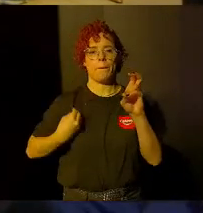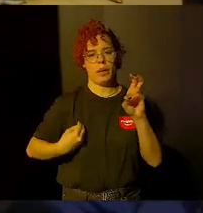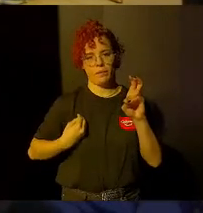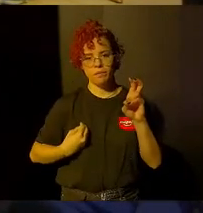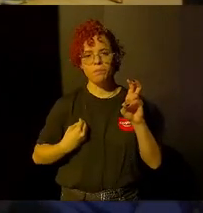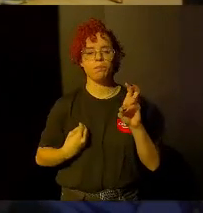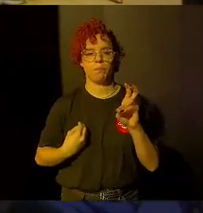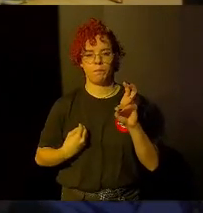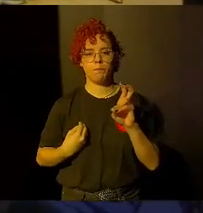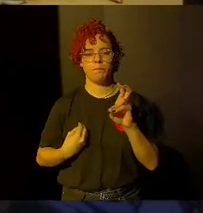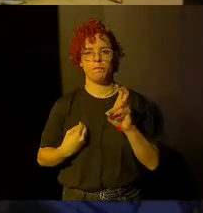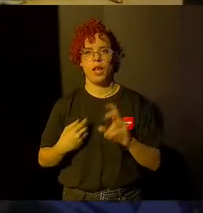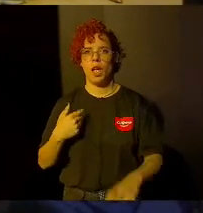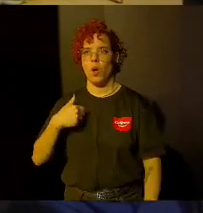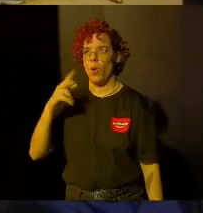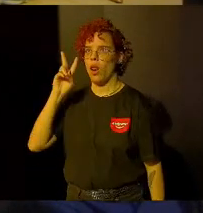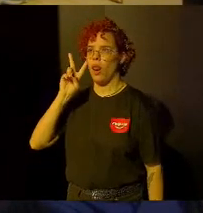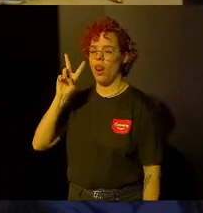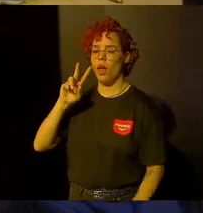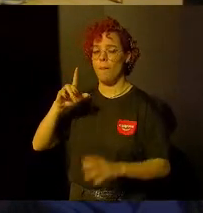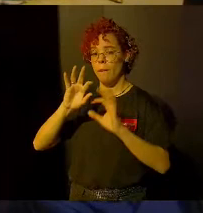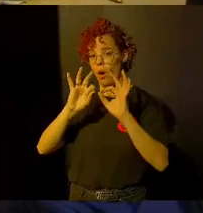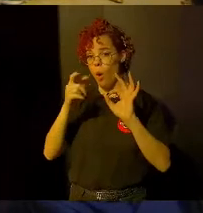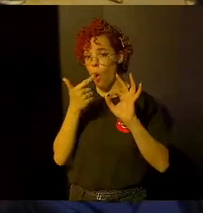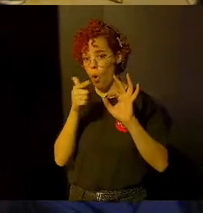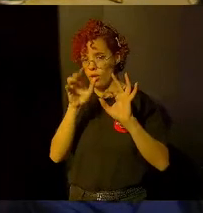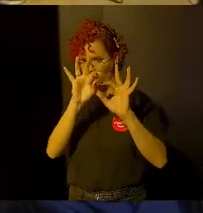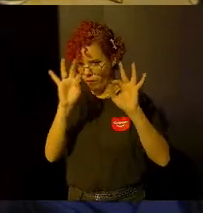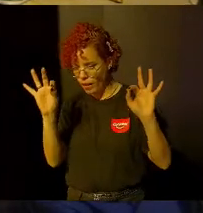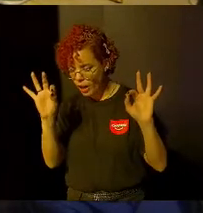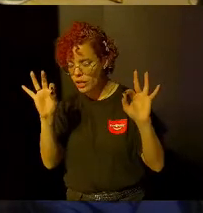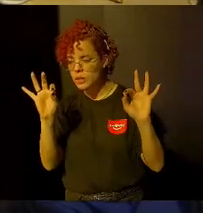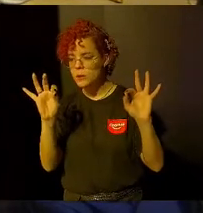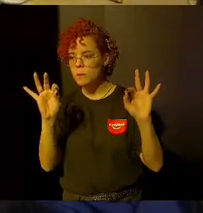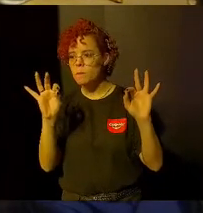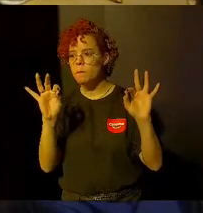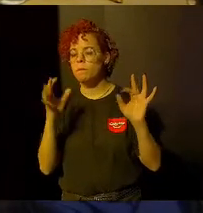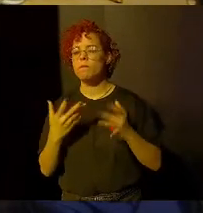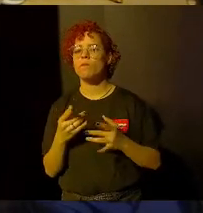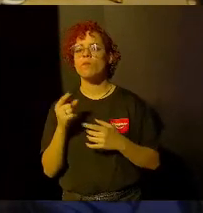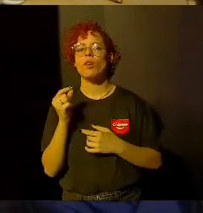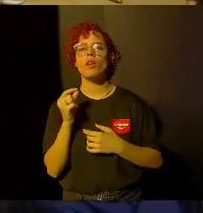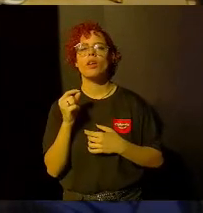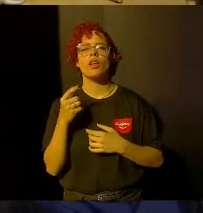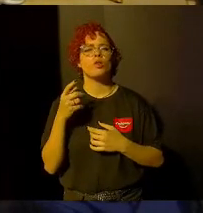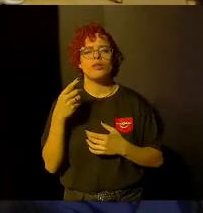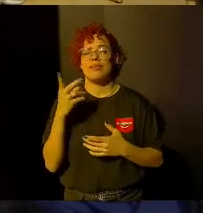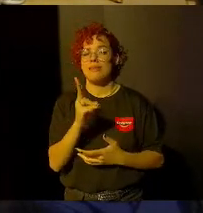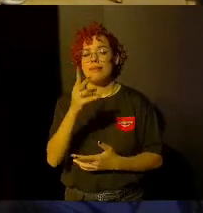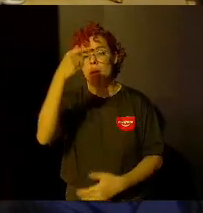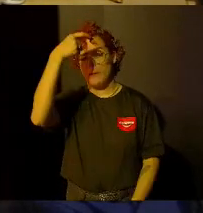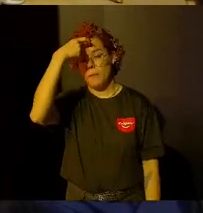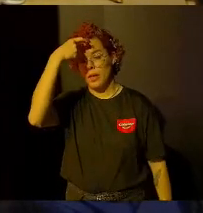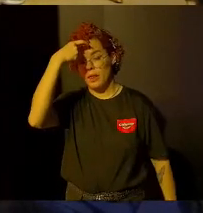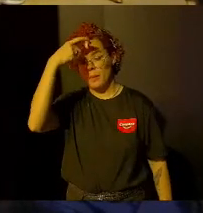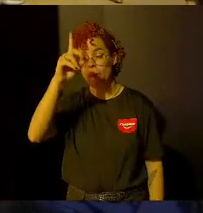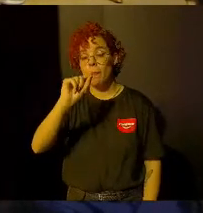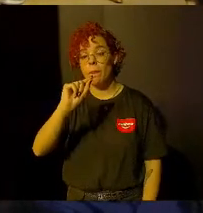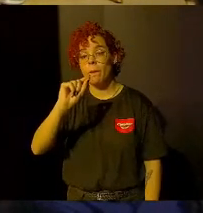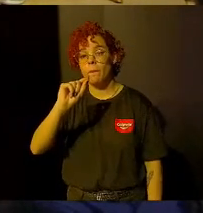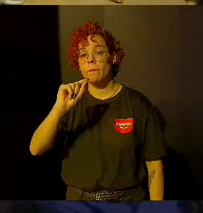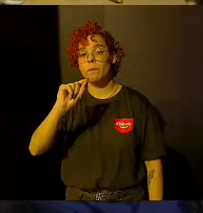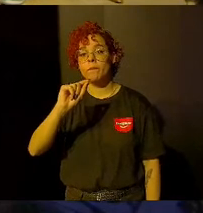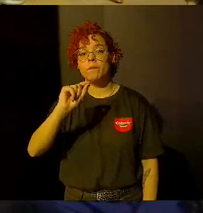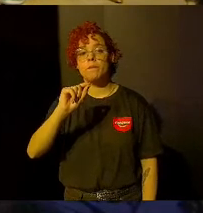aí me lembro de uma frase que eu adoro também e que essa não aparece no livro mas que ela tá o tempo todo na minha cabeça que é uma frase do